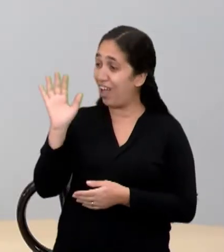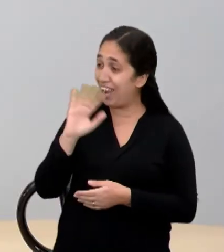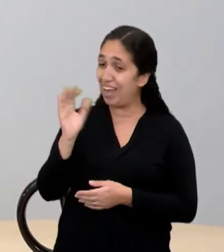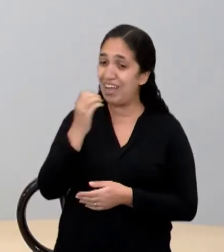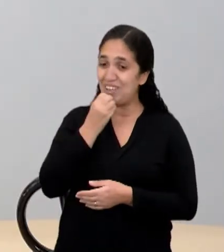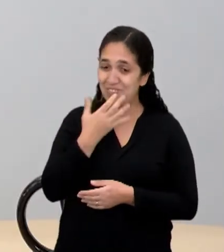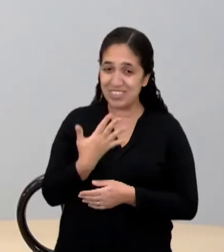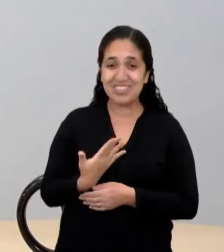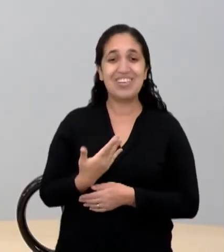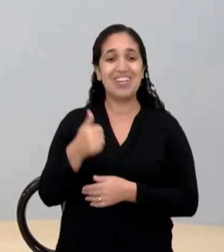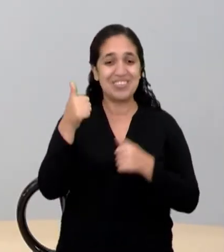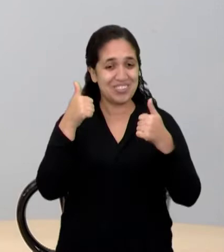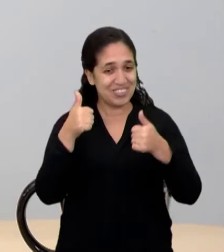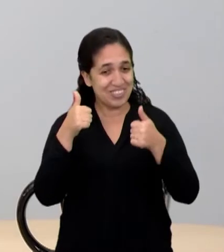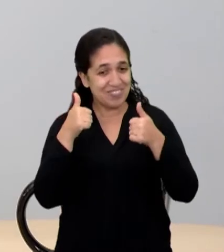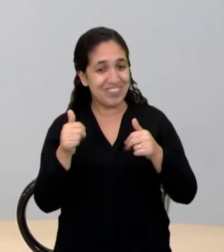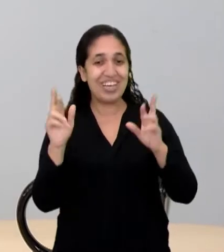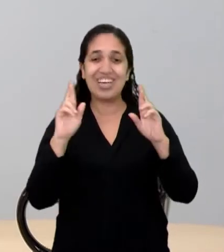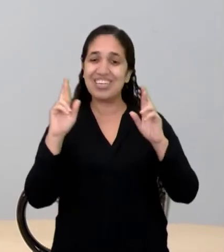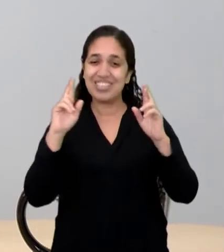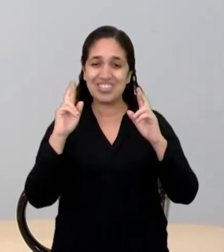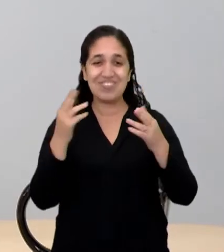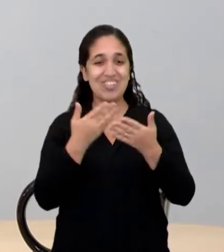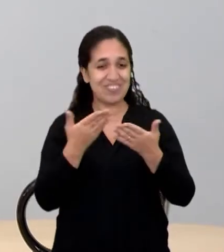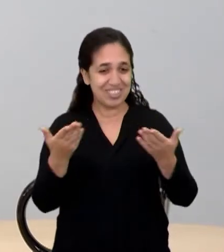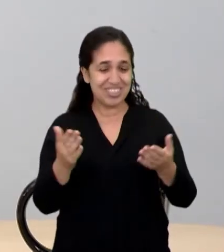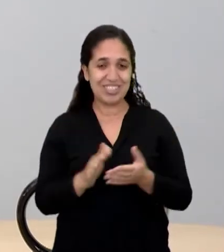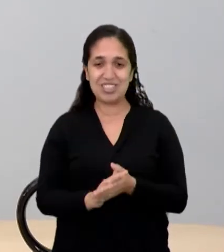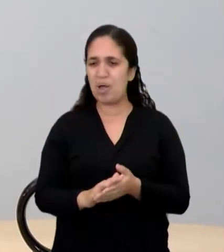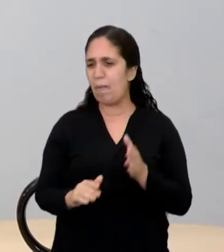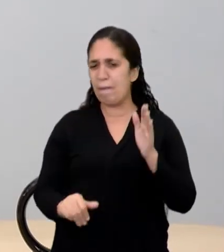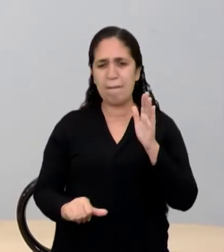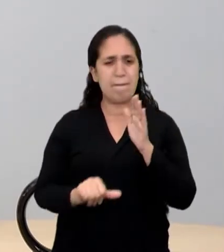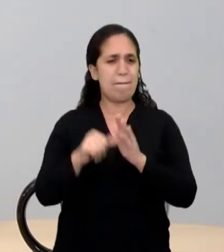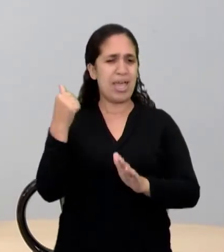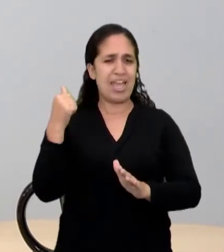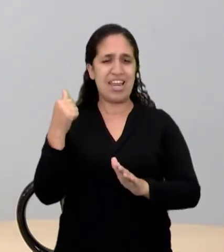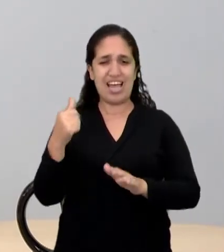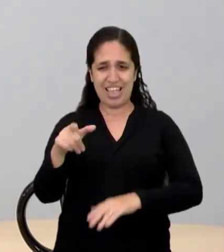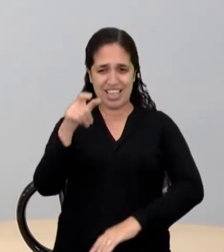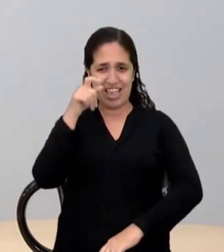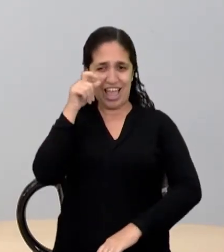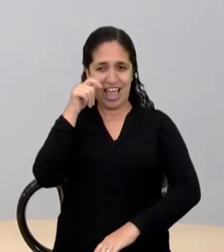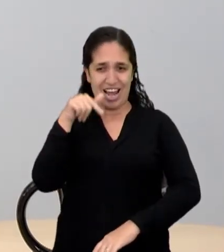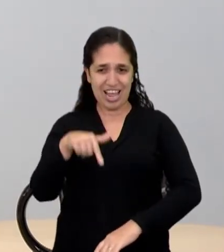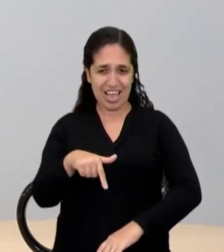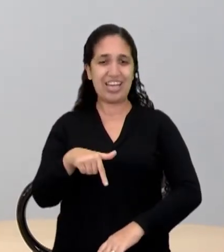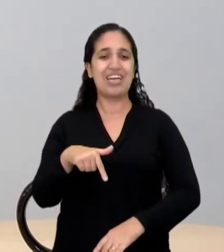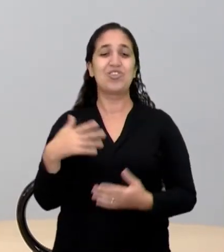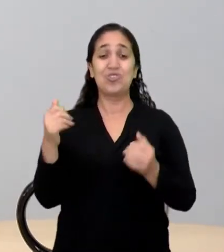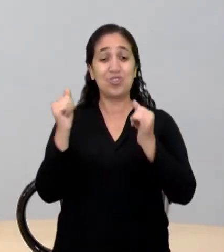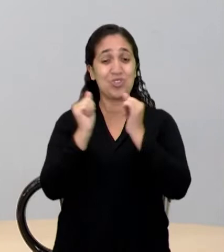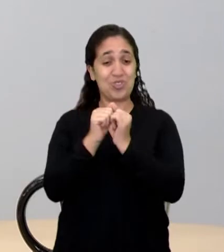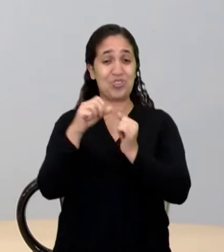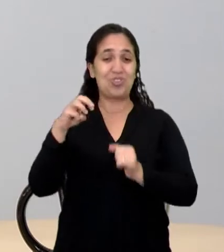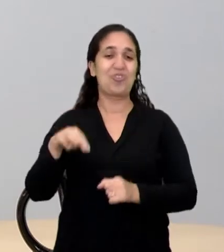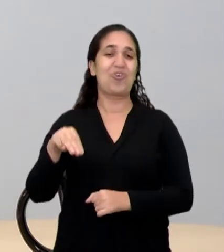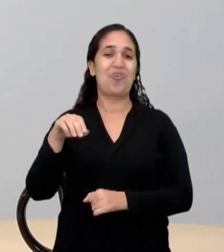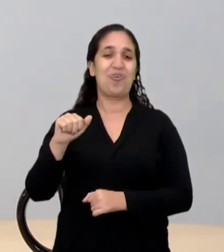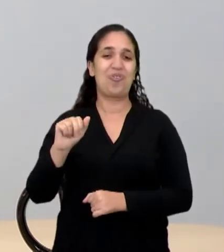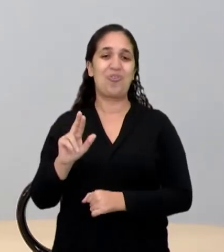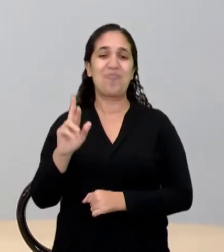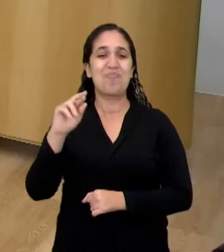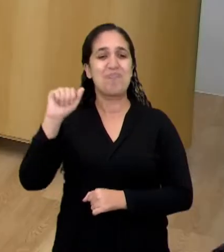com vocês? Espero sinceramente que sim. É a primeira vez aqui no Se Liga na Mídia com o professor Mauro, mas já gostei do conteúdo,